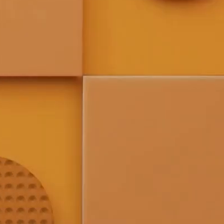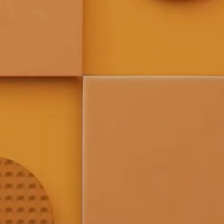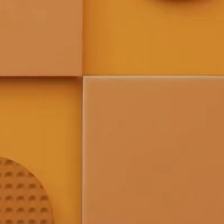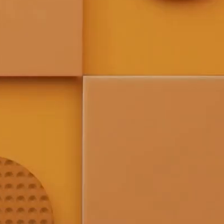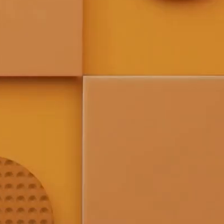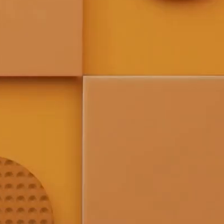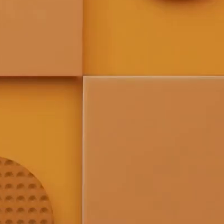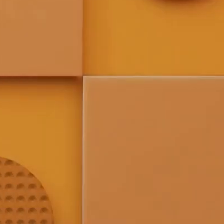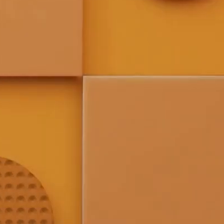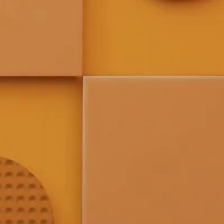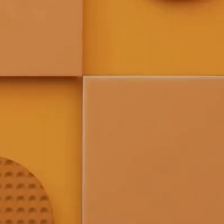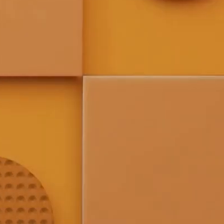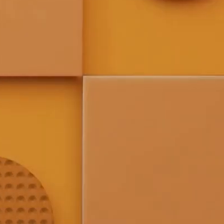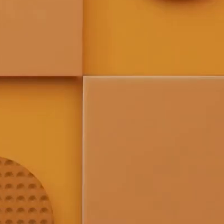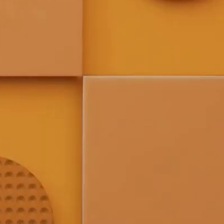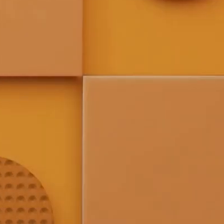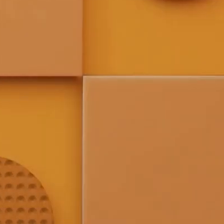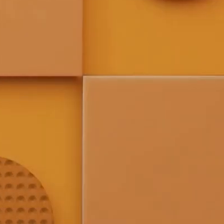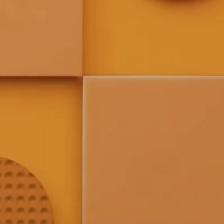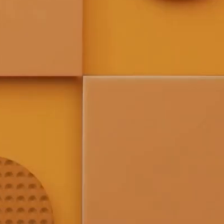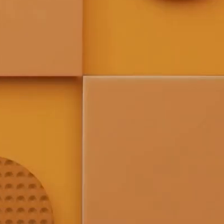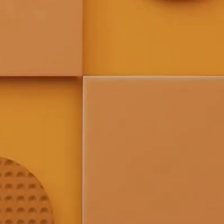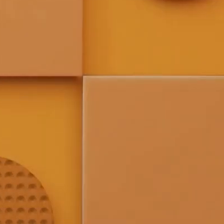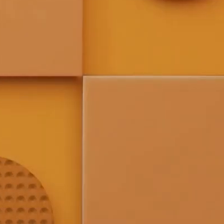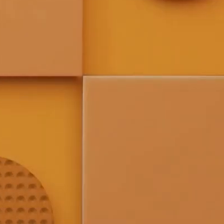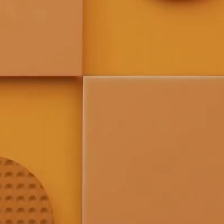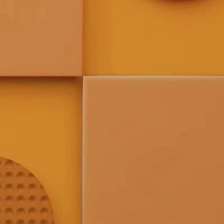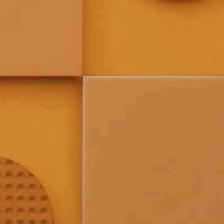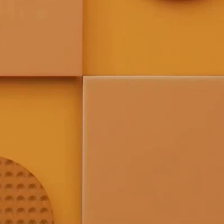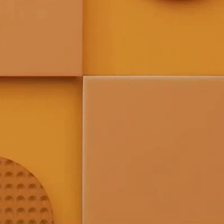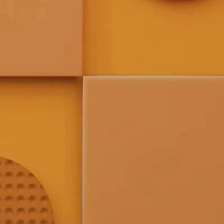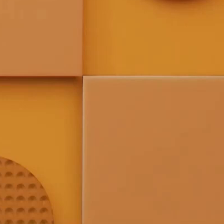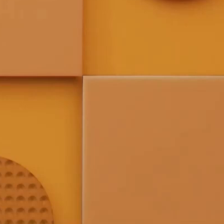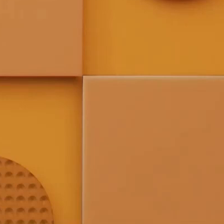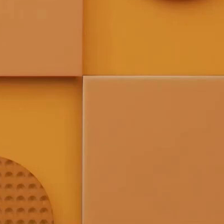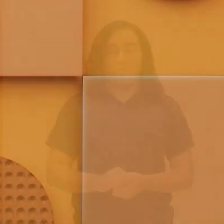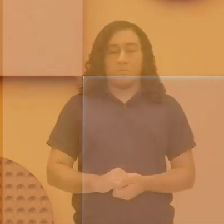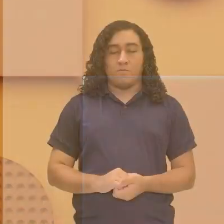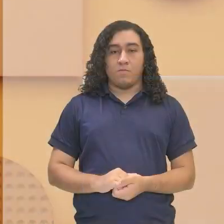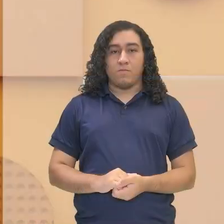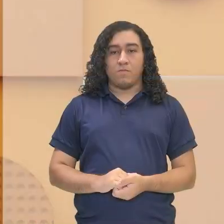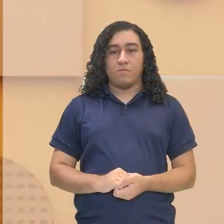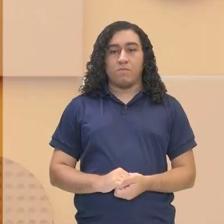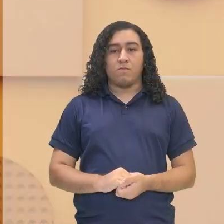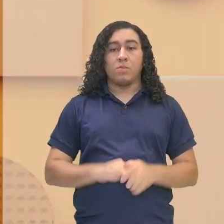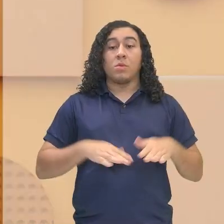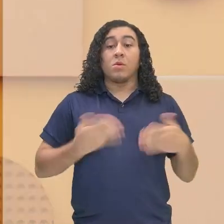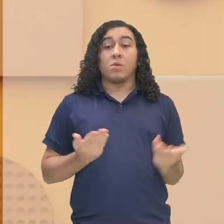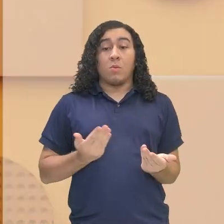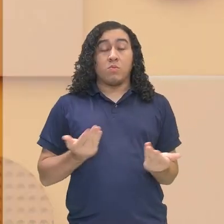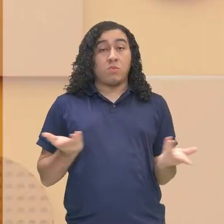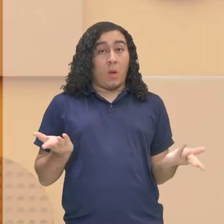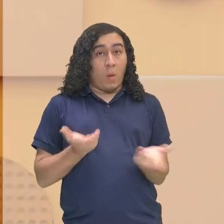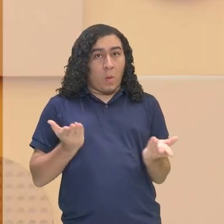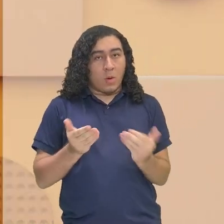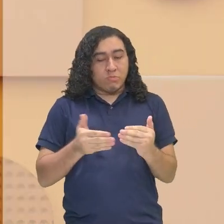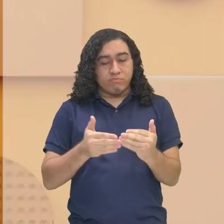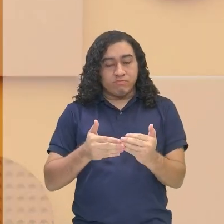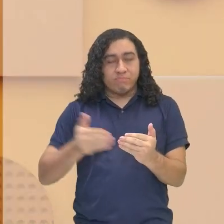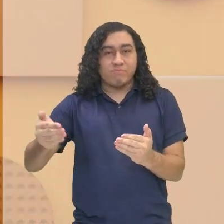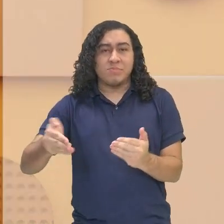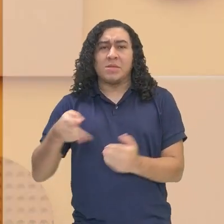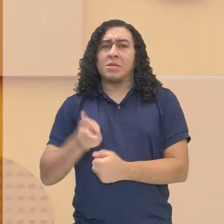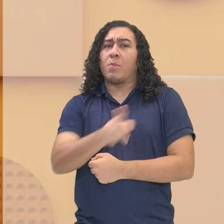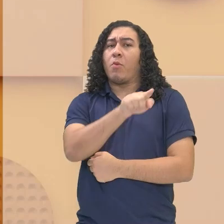Você, a partir do momento, a partir de agora, toda vez que você for estudar história, que venha